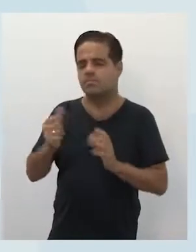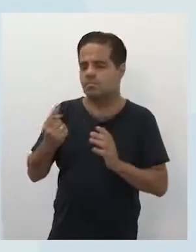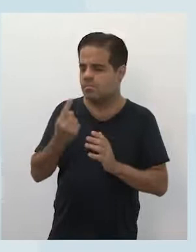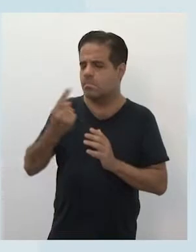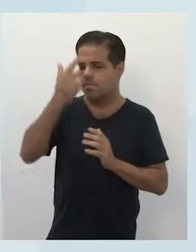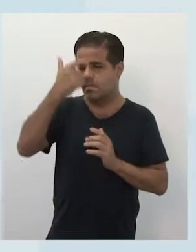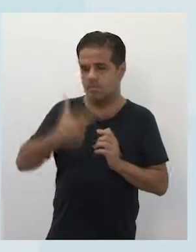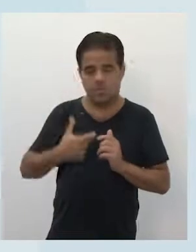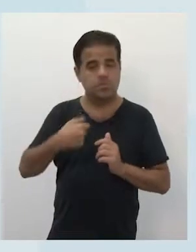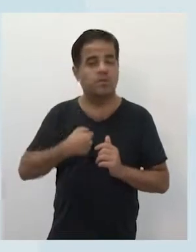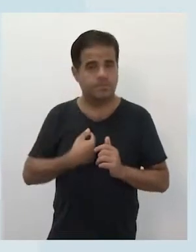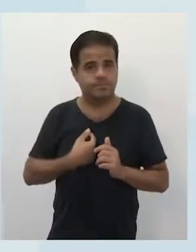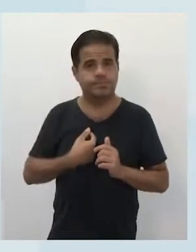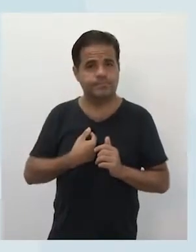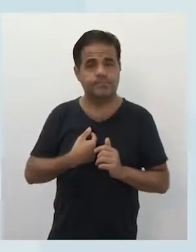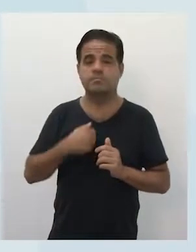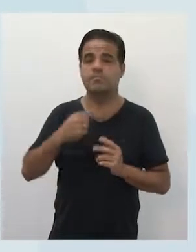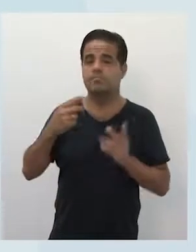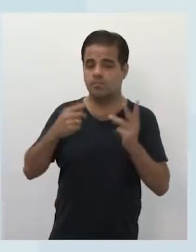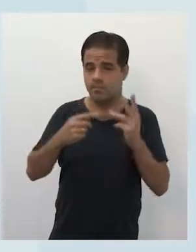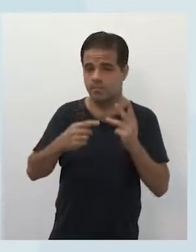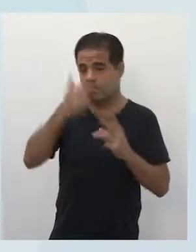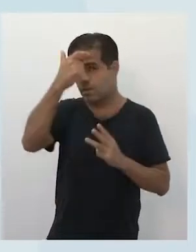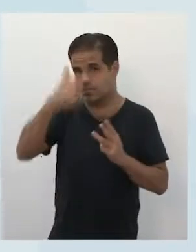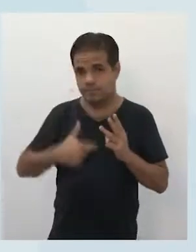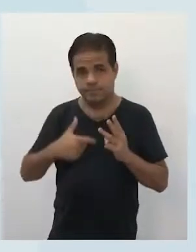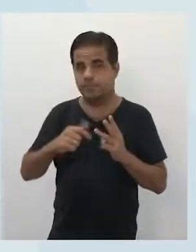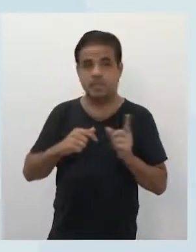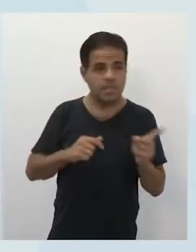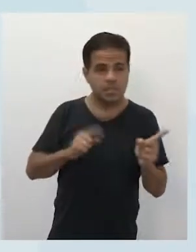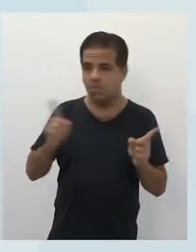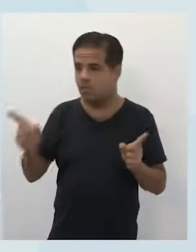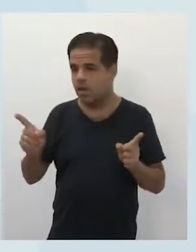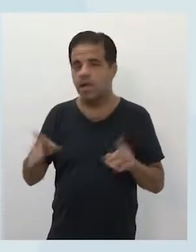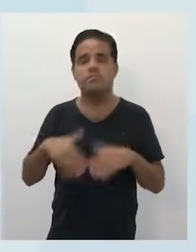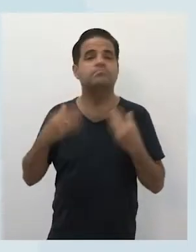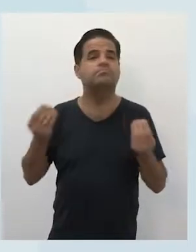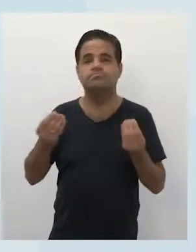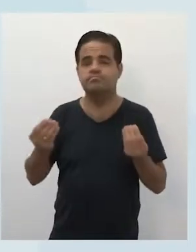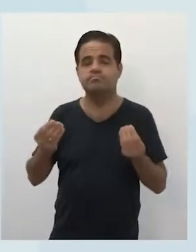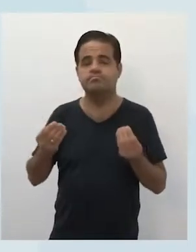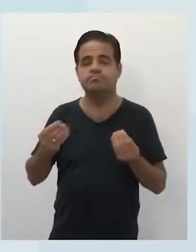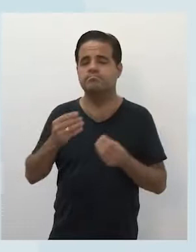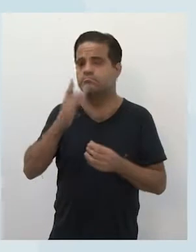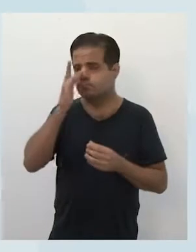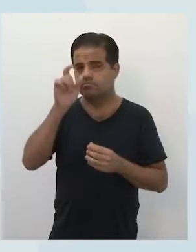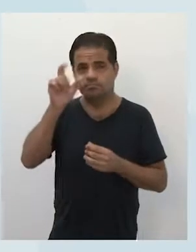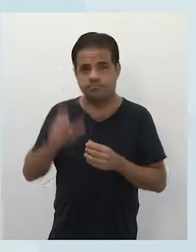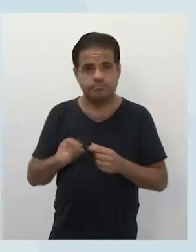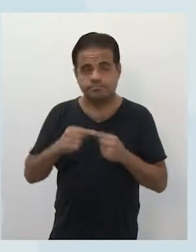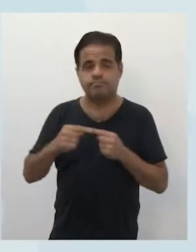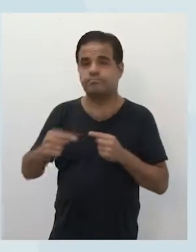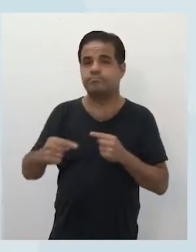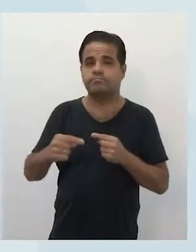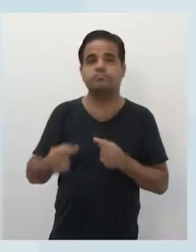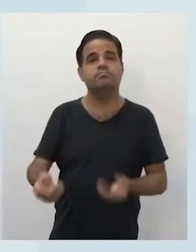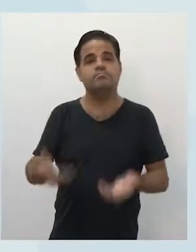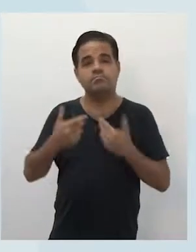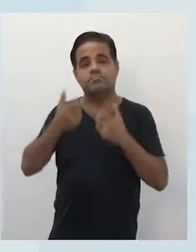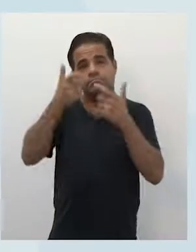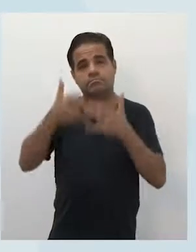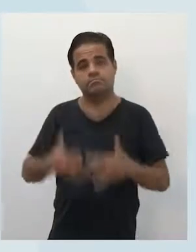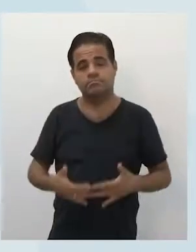pessoa, eu, né? Ou em terceira pessoa, ele ou ela, fala-se sobre alguém, tá? E vão